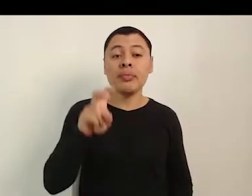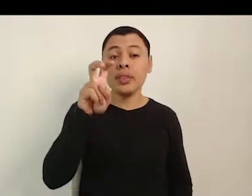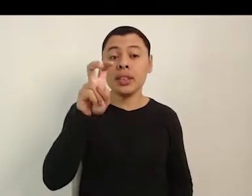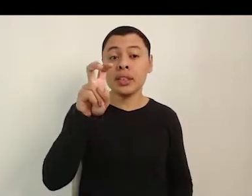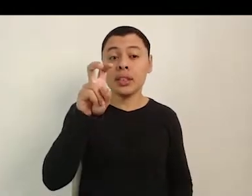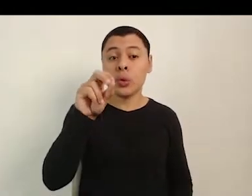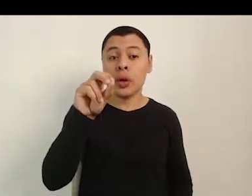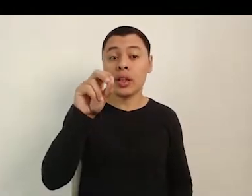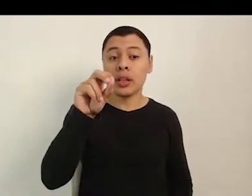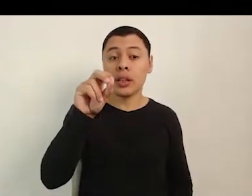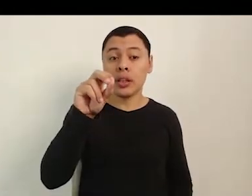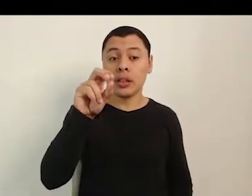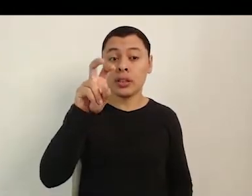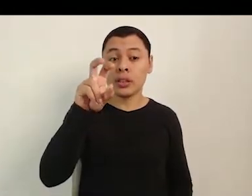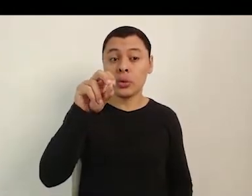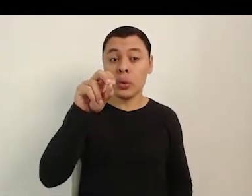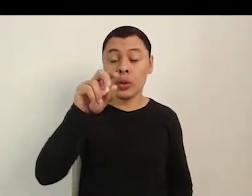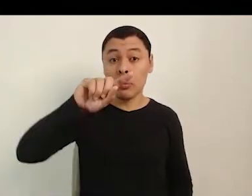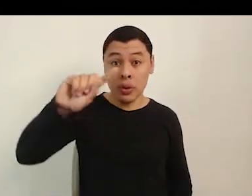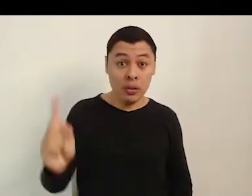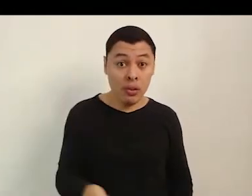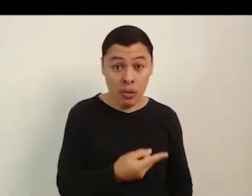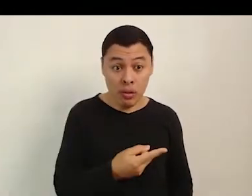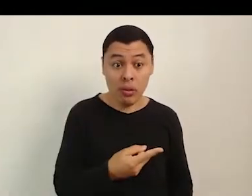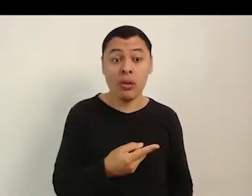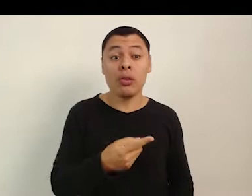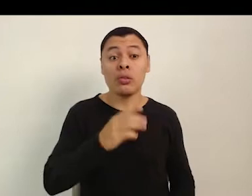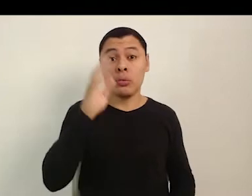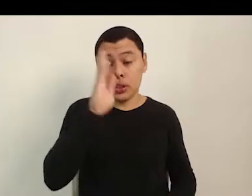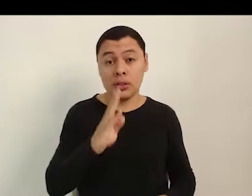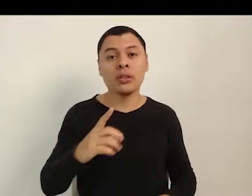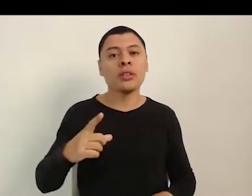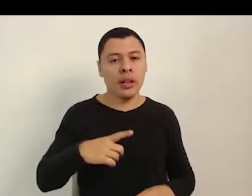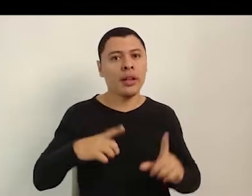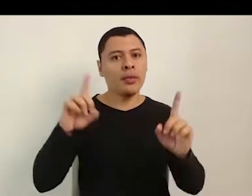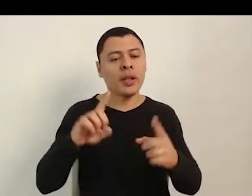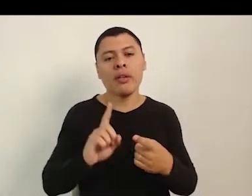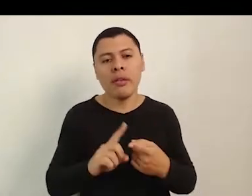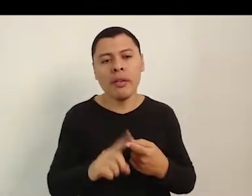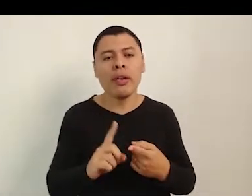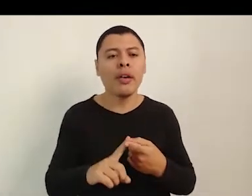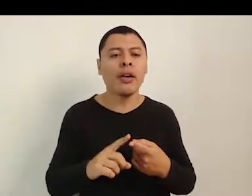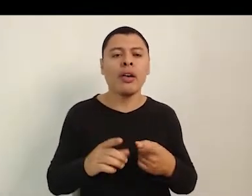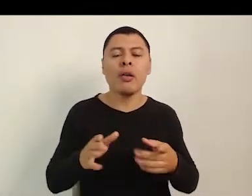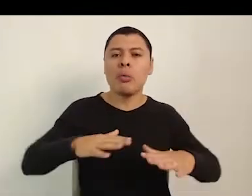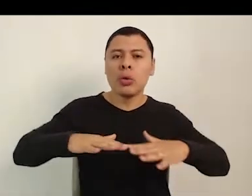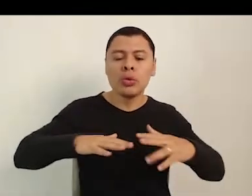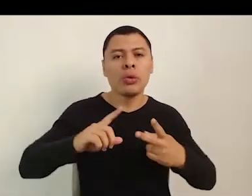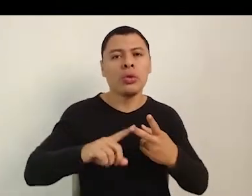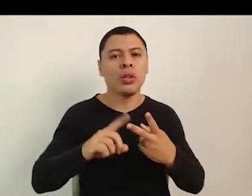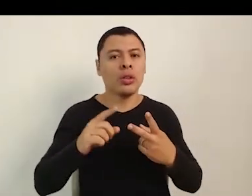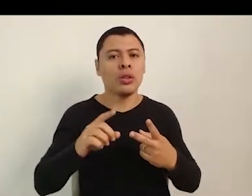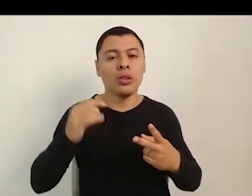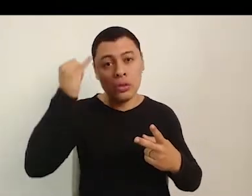possuem algum tipo de deficiência, seja ela motora, cognitiva, auditiva, visual